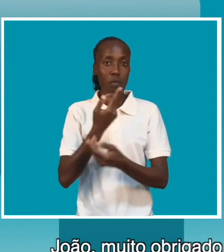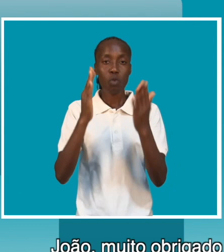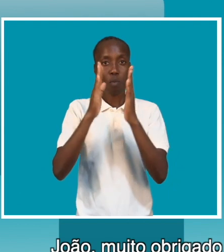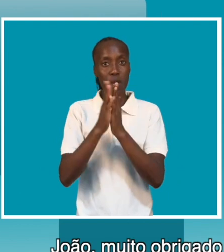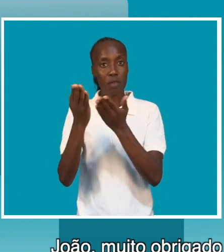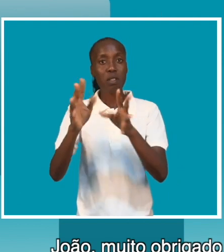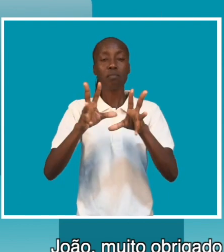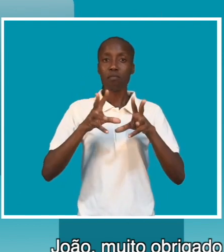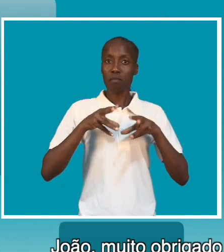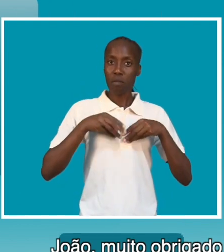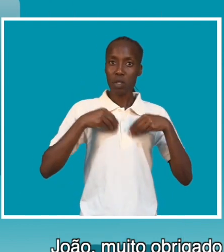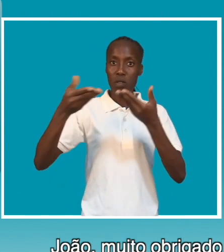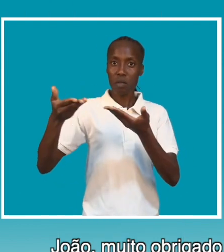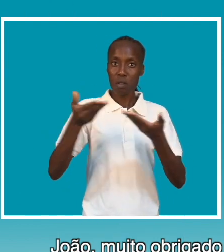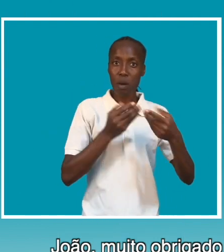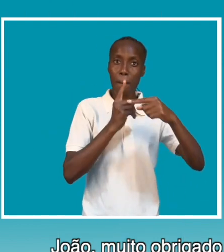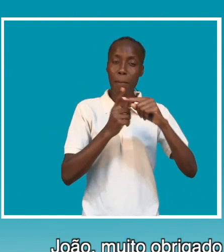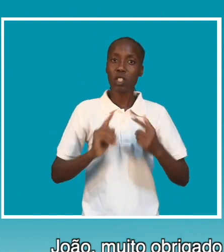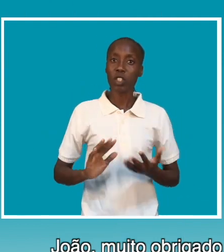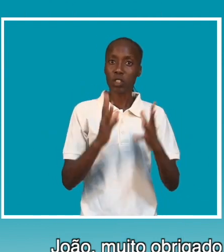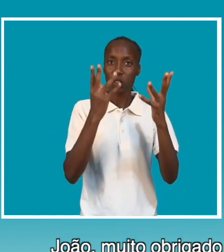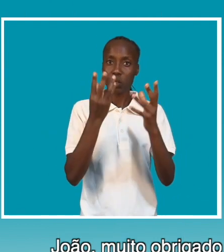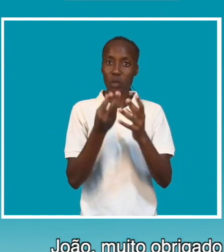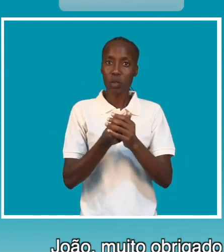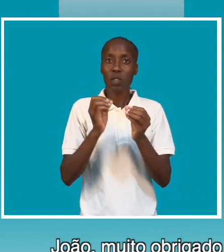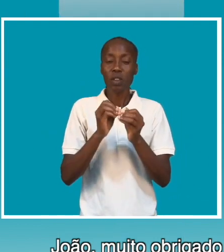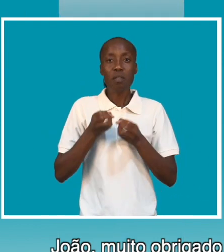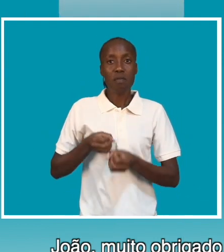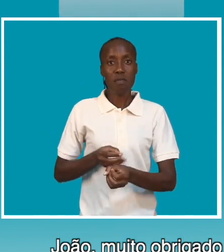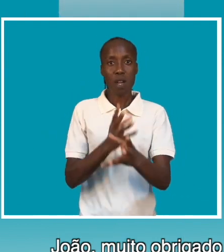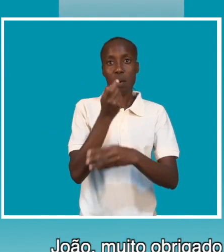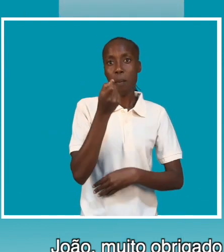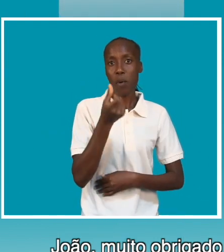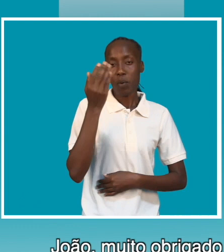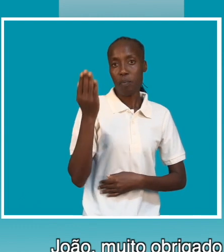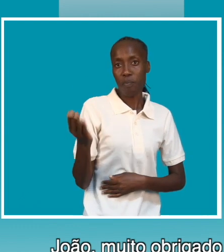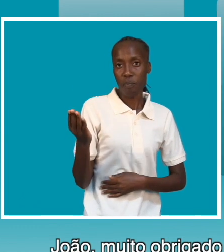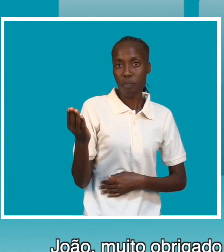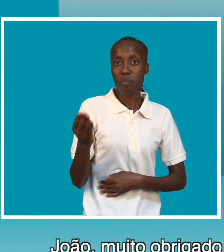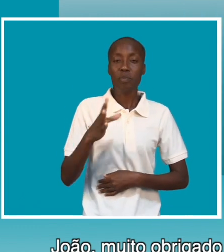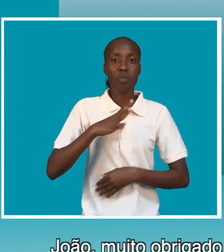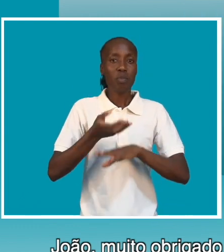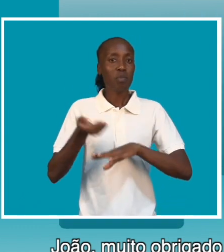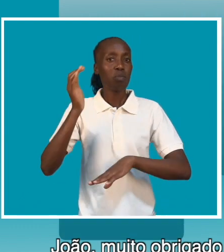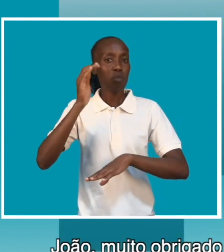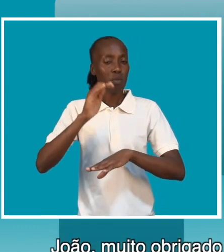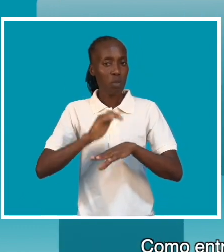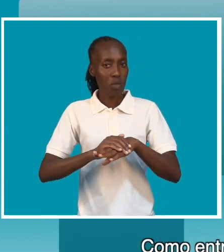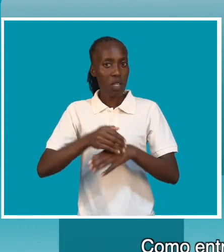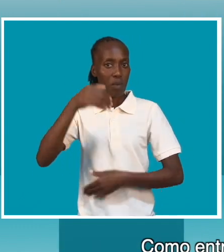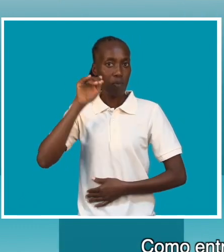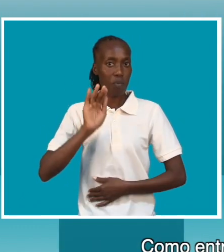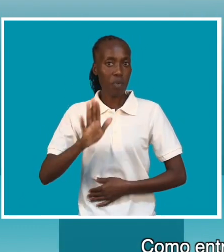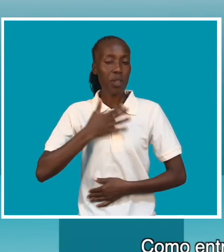muito obrigado por ter saído contigo com nossa vida e para estar aqui e compartilhar um pouco daquilo que é a sua carreira do Bato.